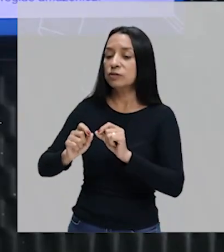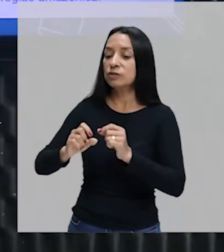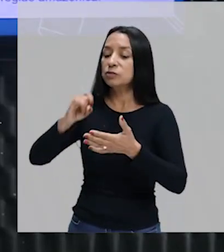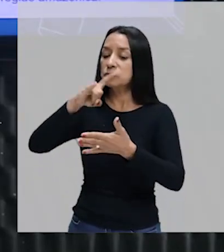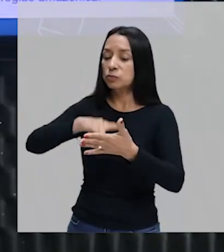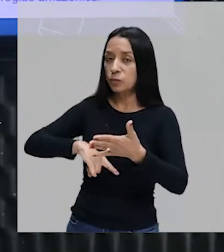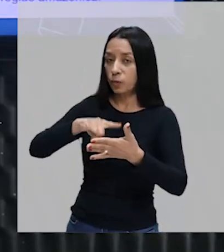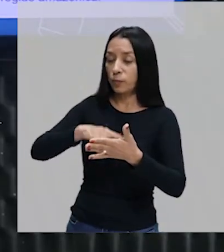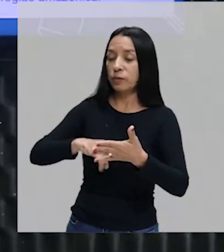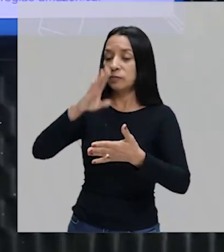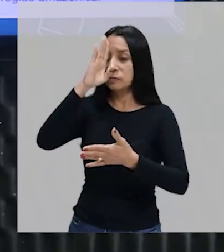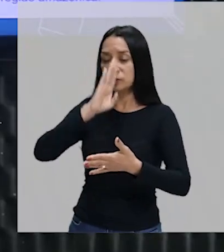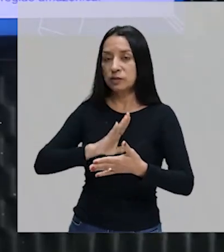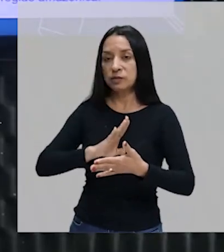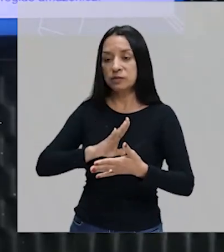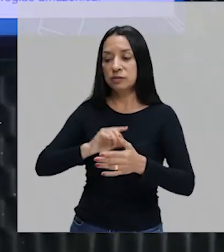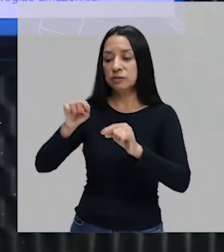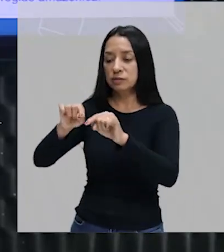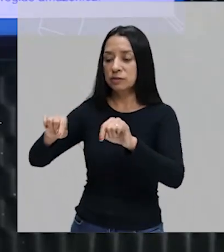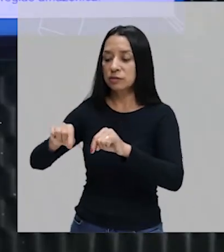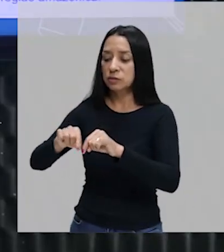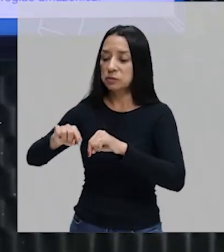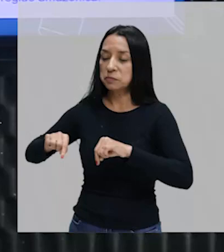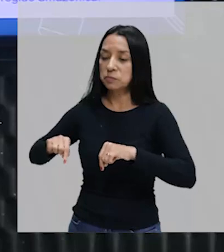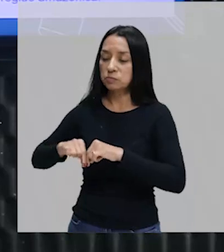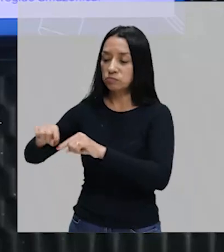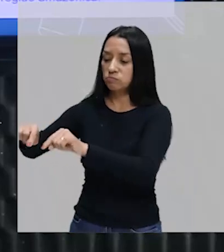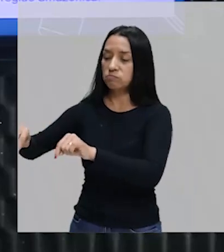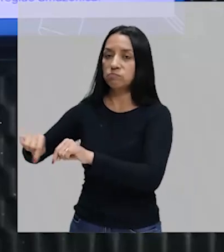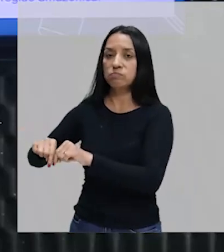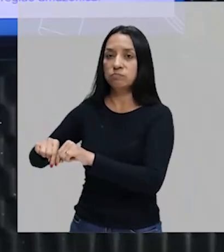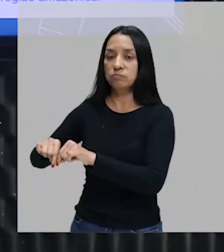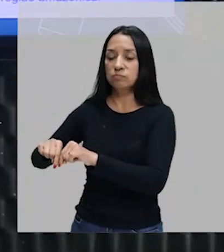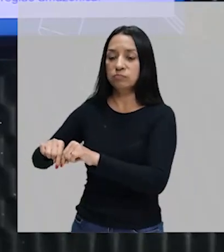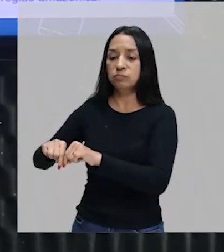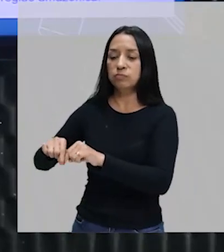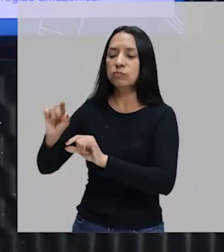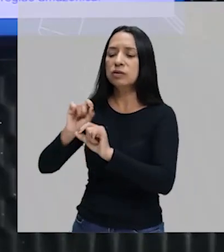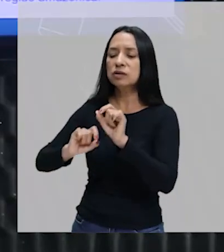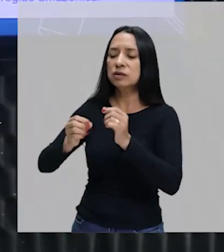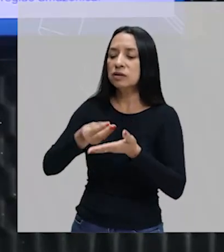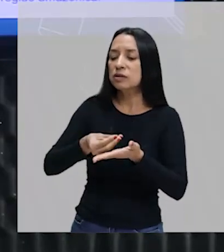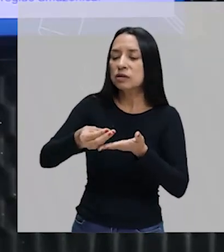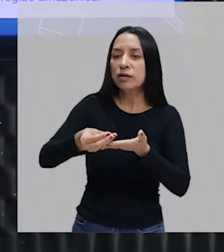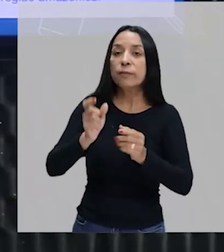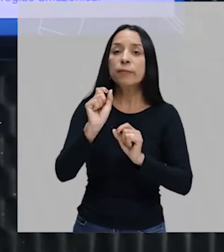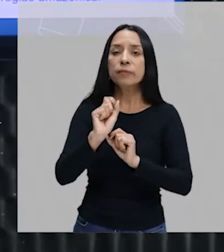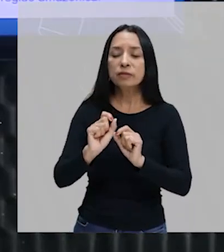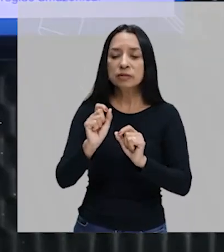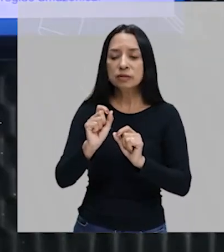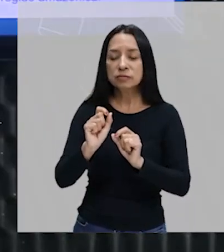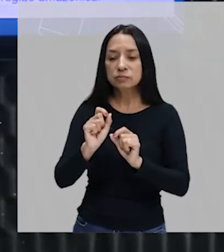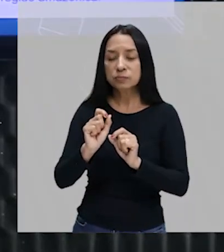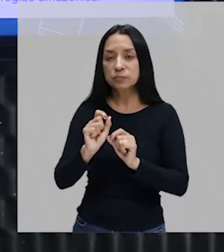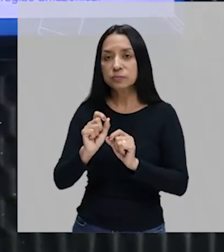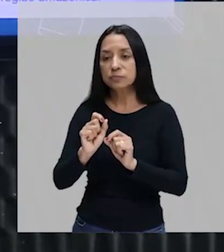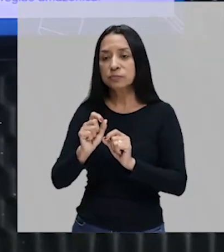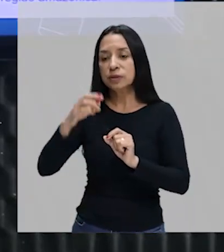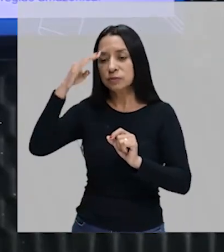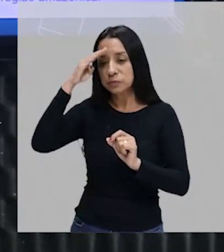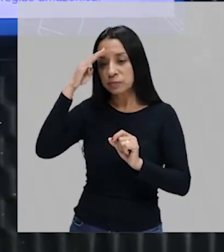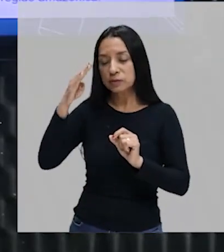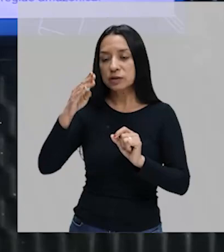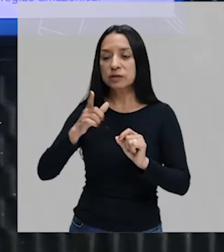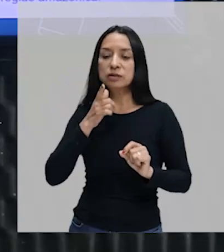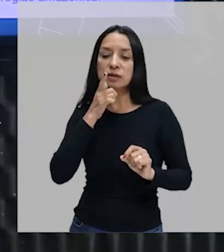gratuitos. Essas terras e títulos distribuídos para os militares que venceram a